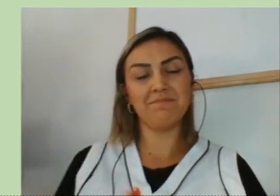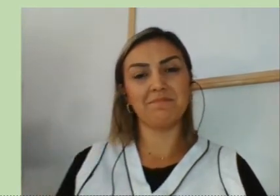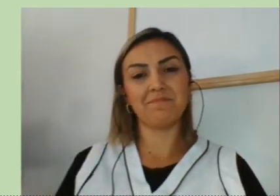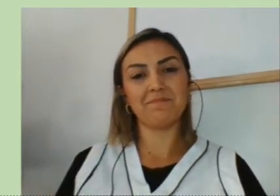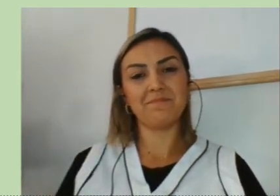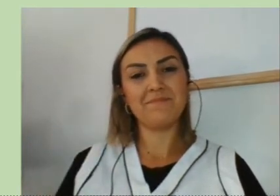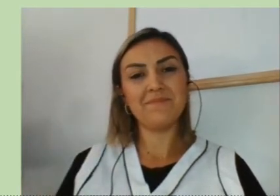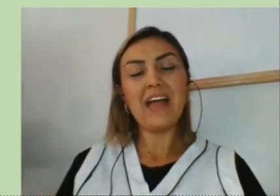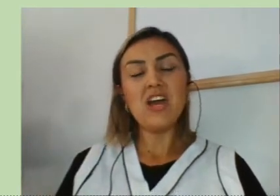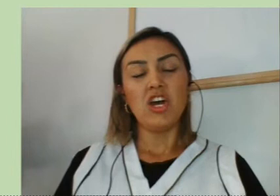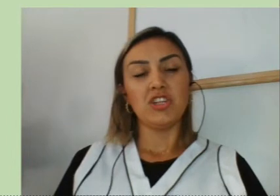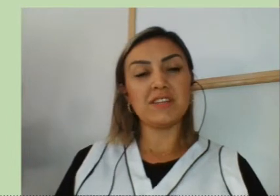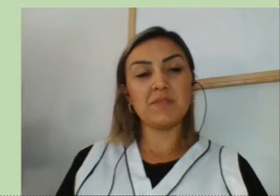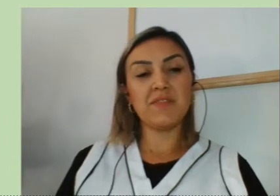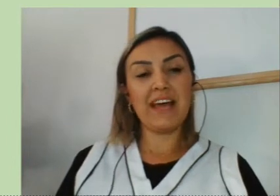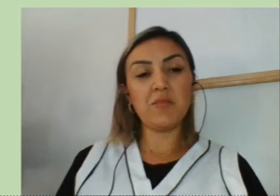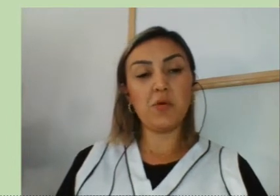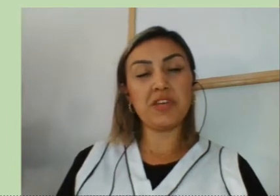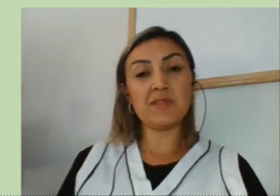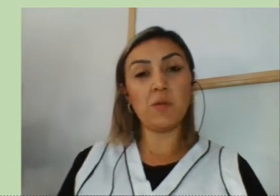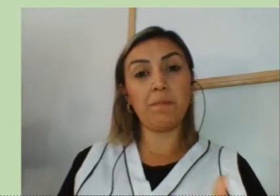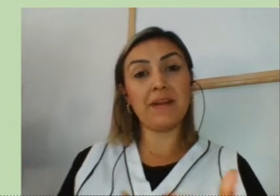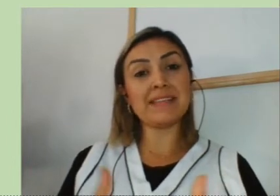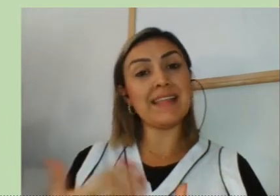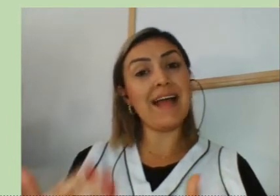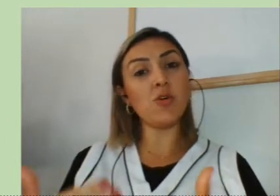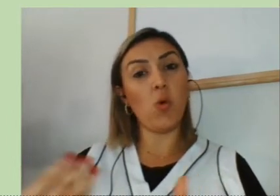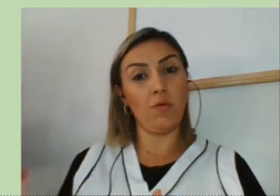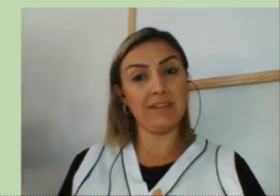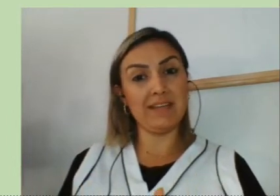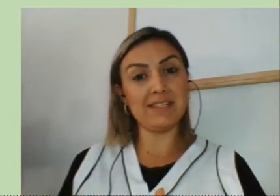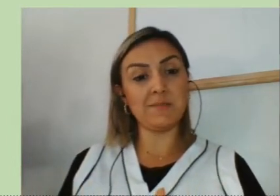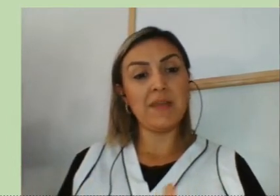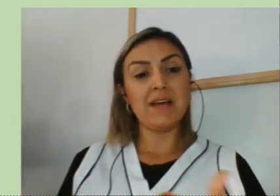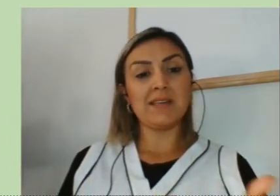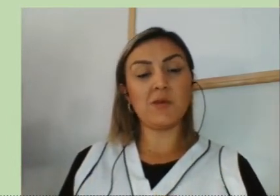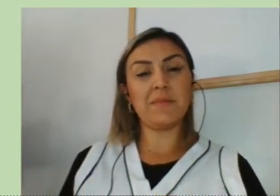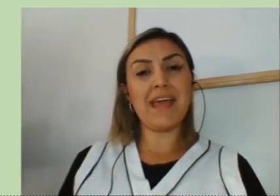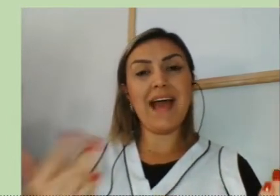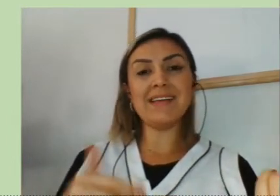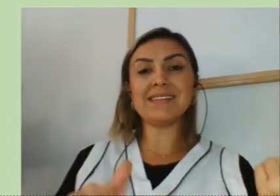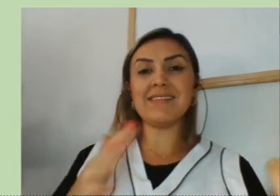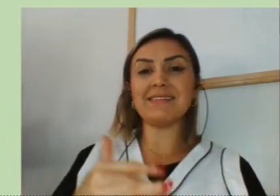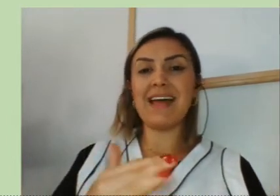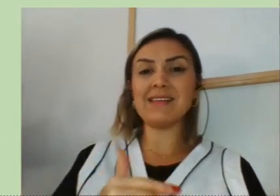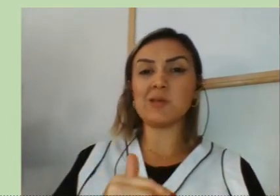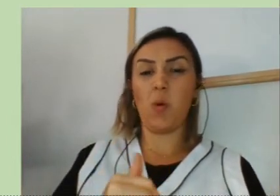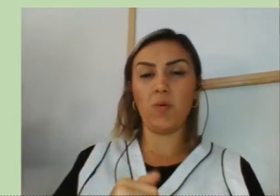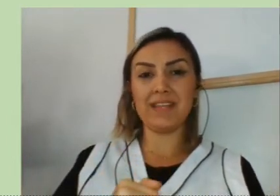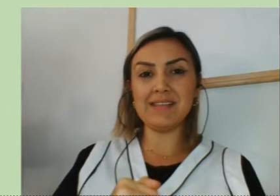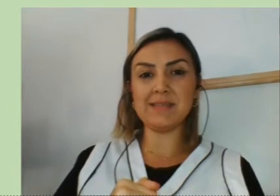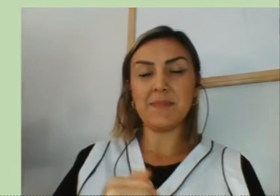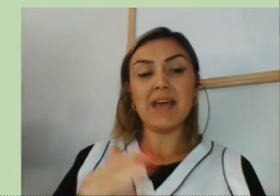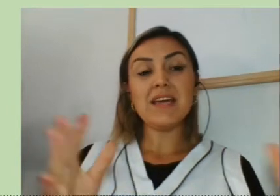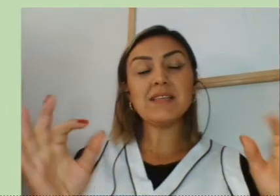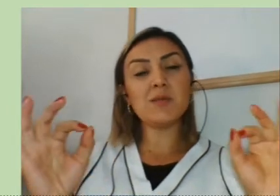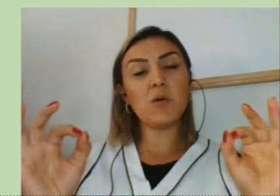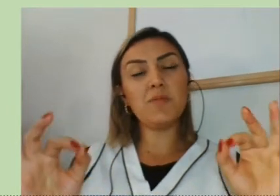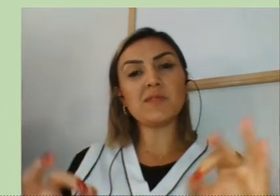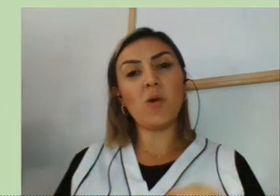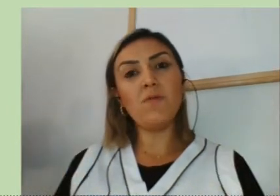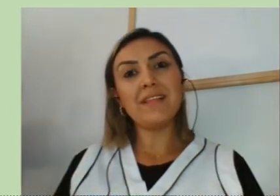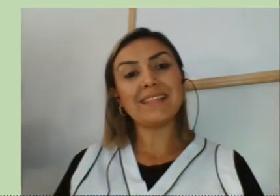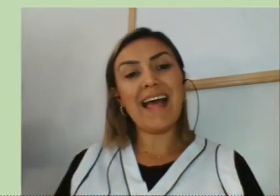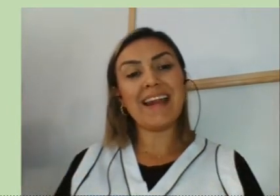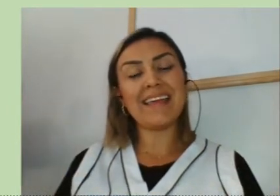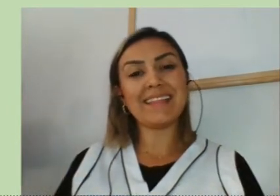tá? Nós vamos falar um pouquinho sobre prestar contas, sobre acertar as contas e sobre